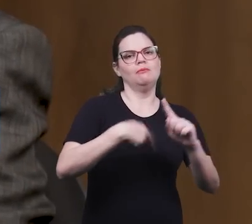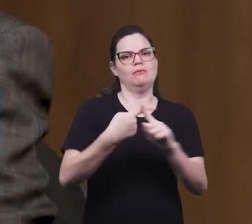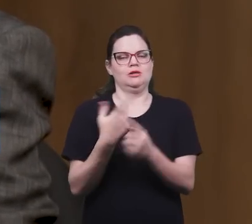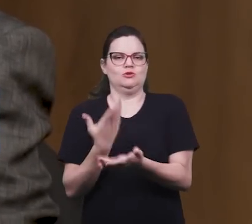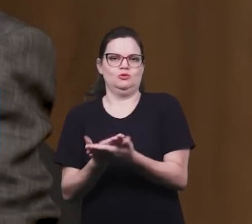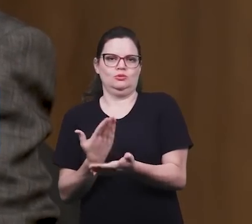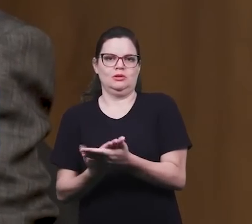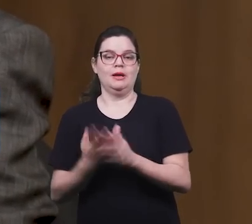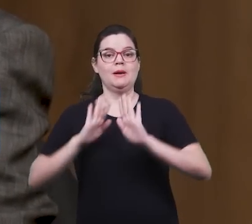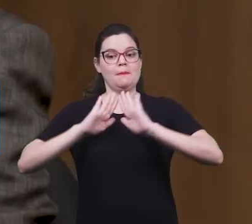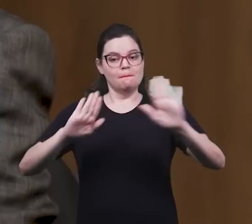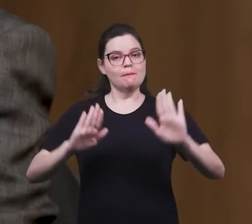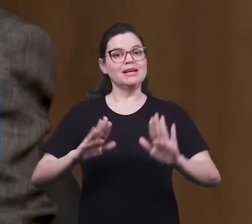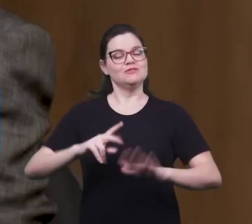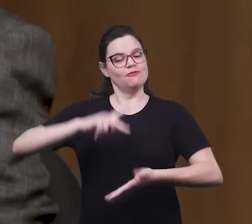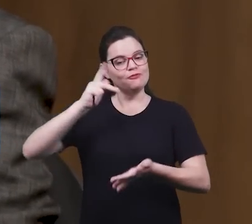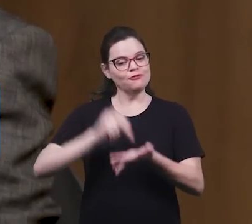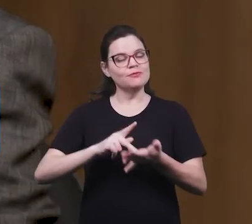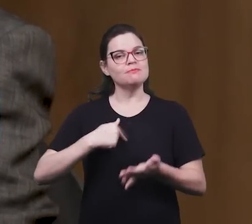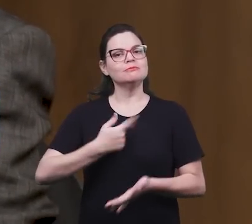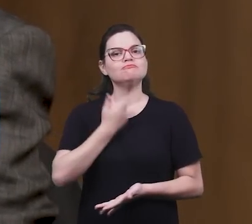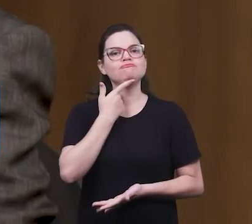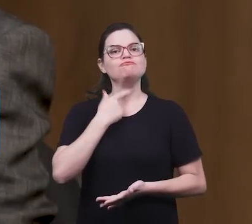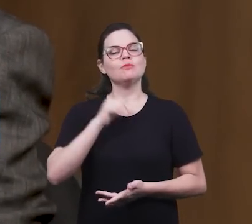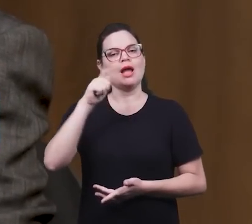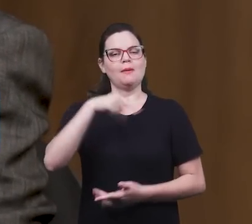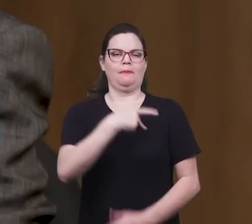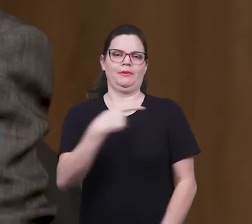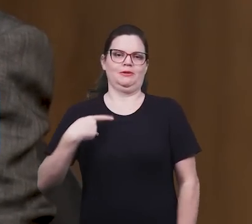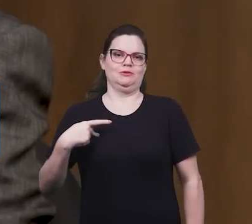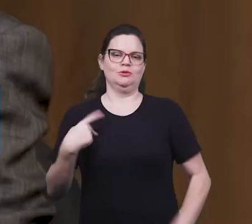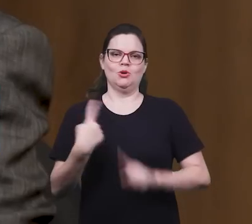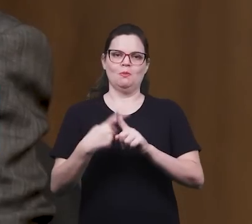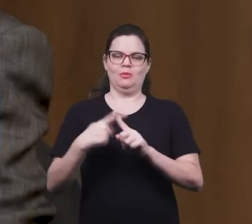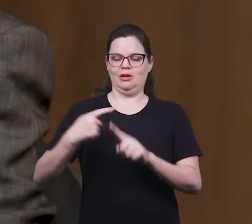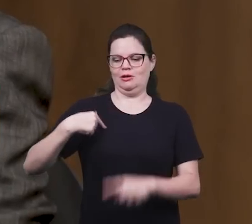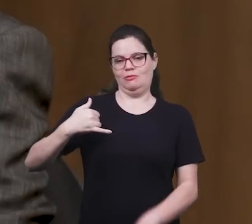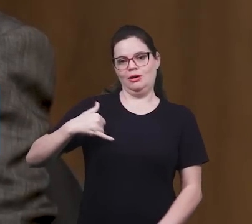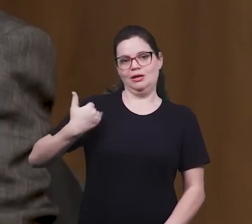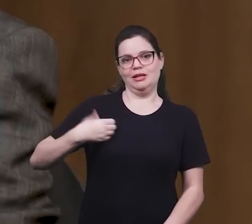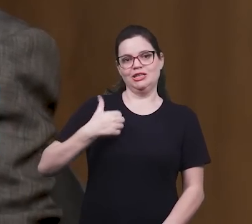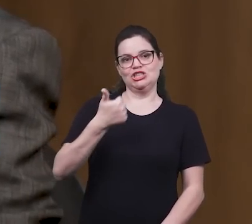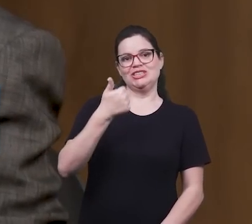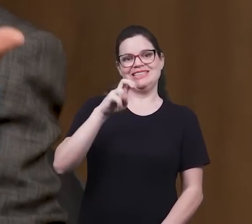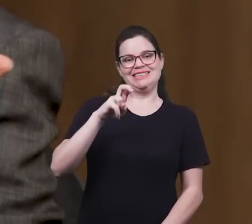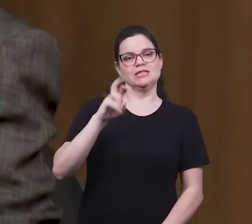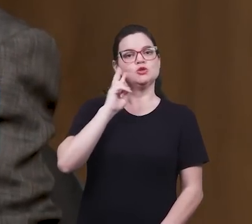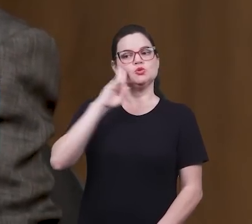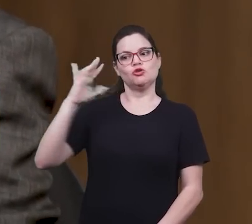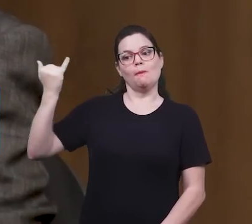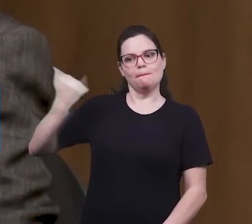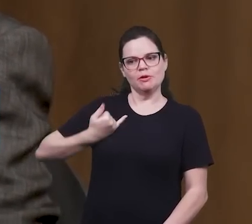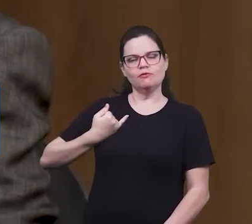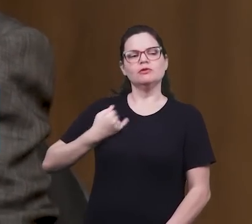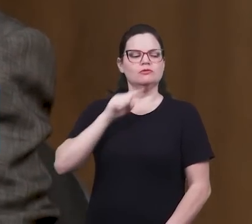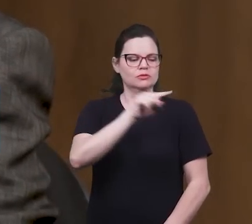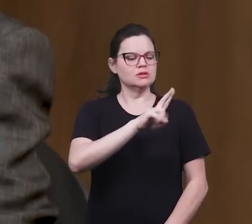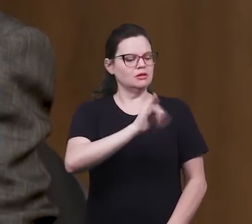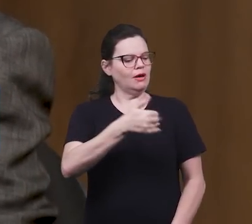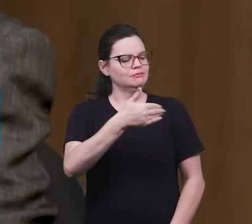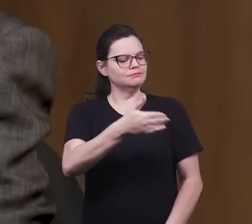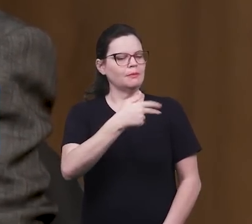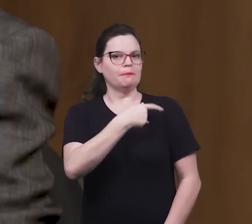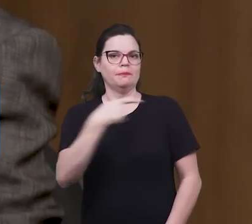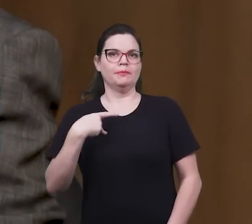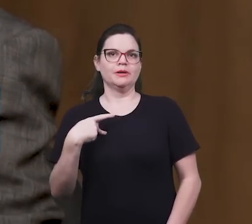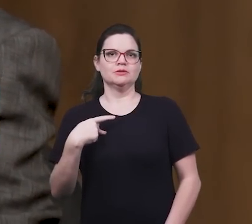o meu projeto, através de um chamado que Deus me fez, aos 15 anos de idade, eu sabia que um dia eu ia ser pastor. Mas a minha ideia de ser